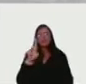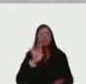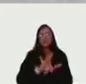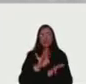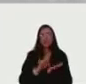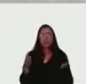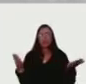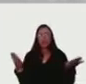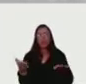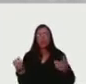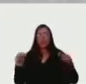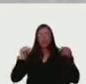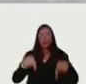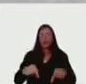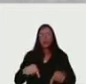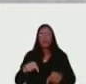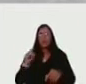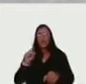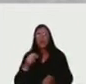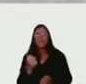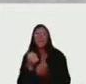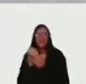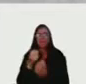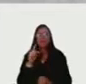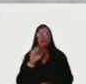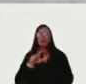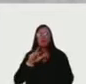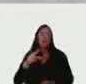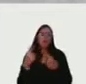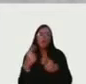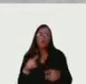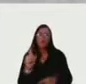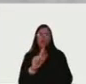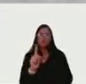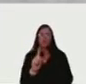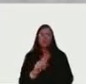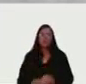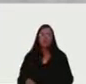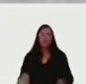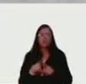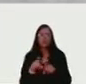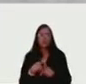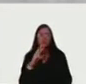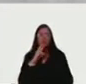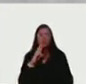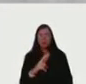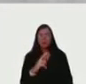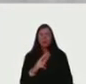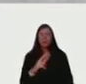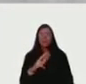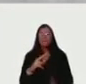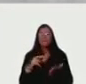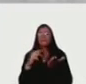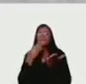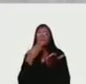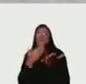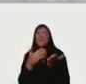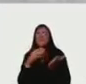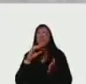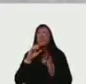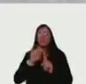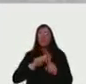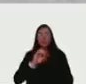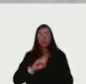defender e não para acusar ou ser contrários. Inclusive, como o requerimento de outubro já diz, já cutucamos e já